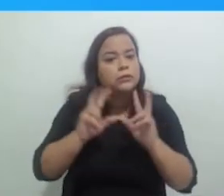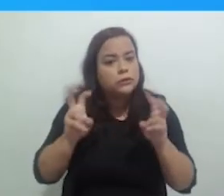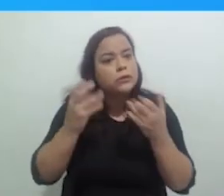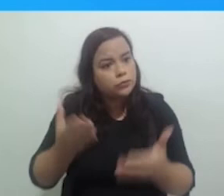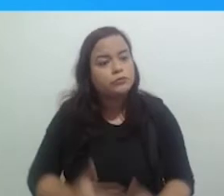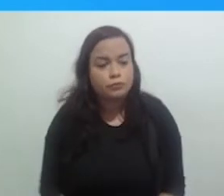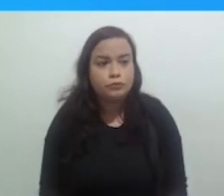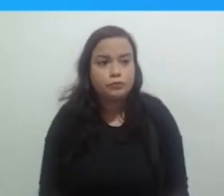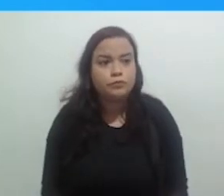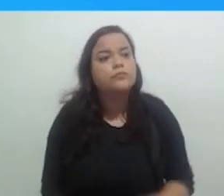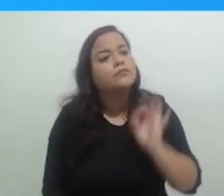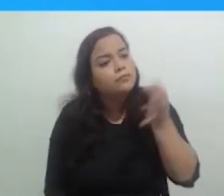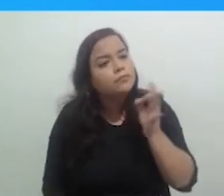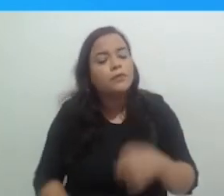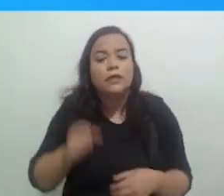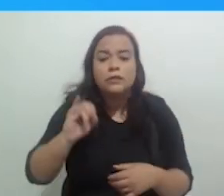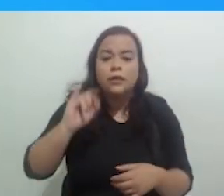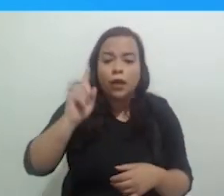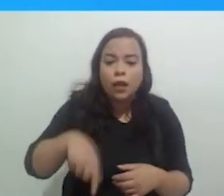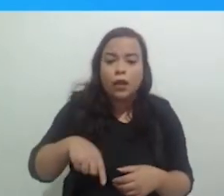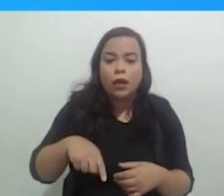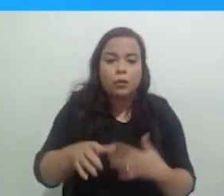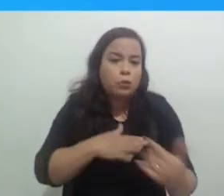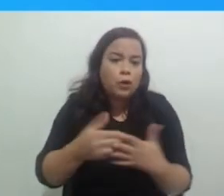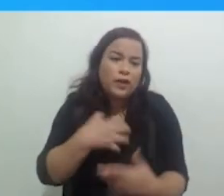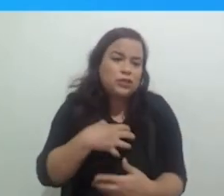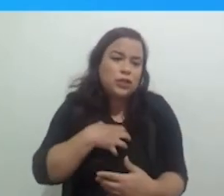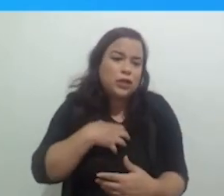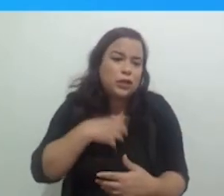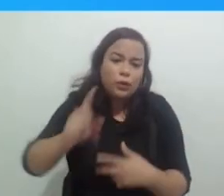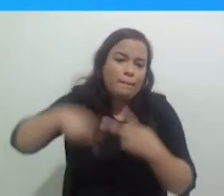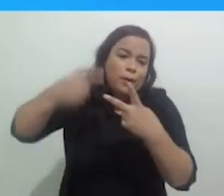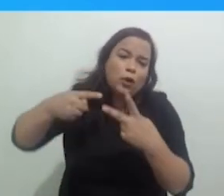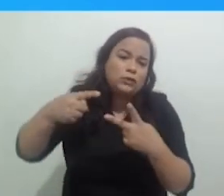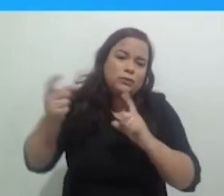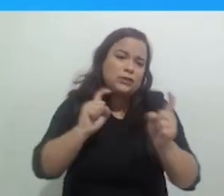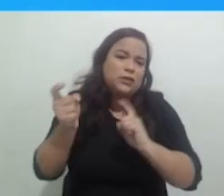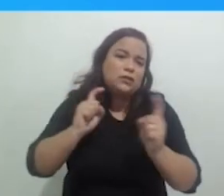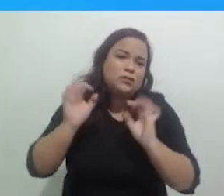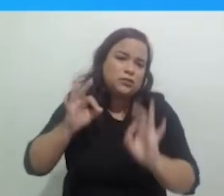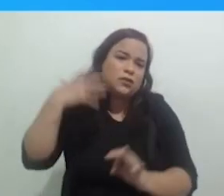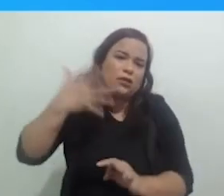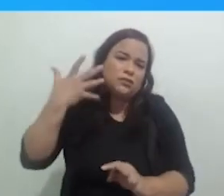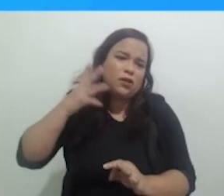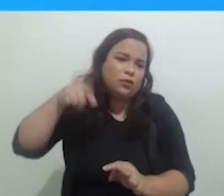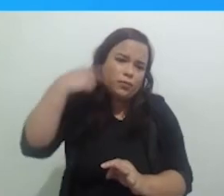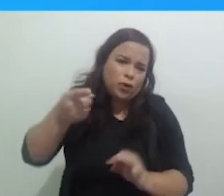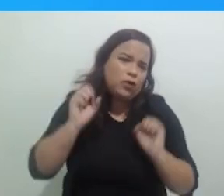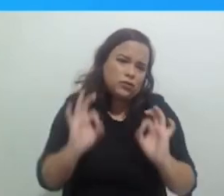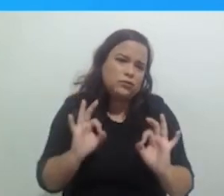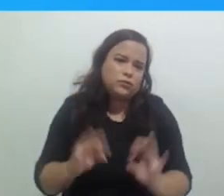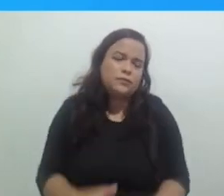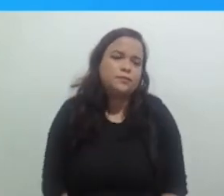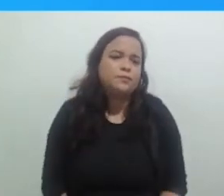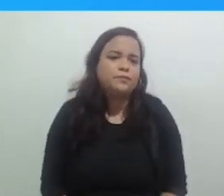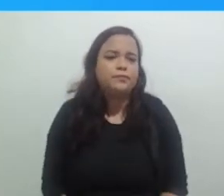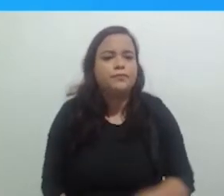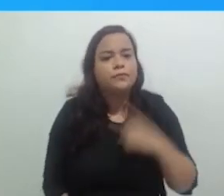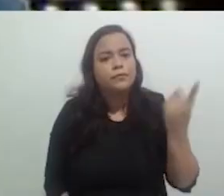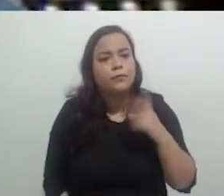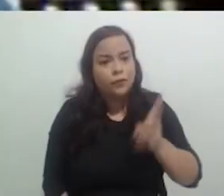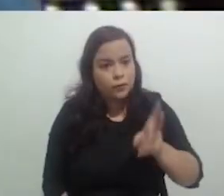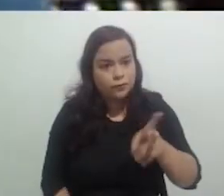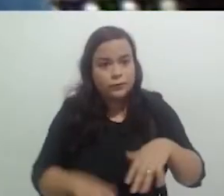Mas se for o caso, de todo jeito, já vai ficar para a próxima sessão. Vamos. Presidente, continuar. Bom, terminada a